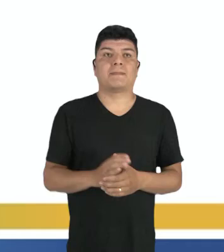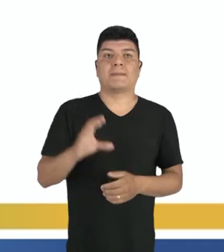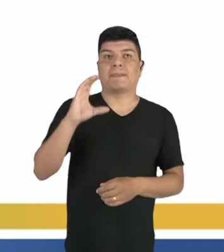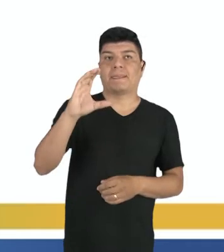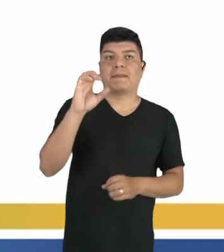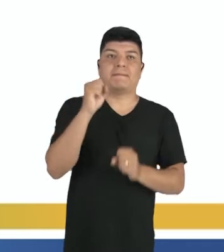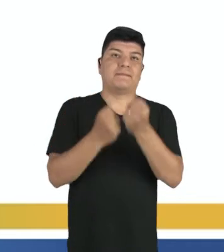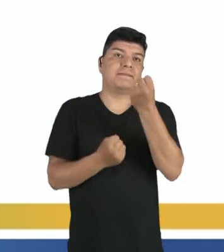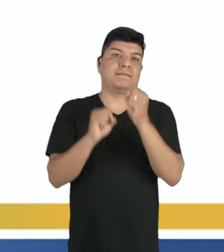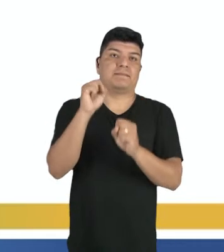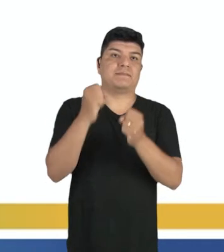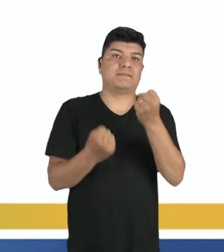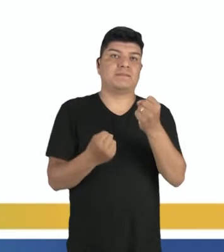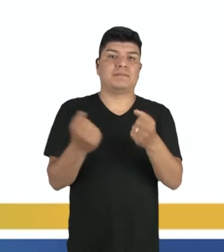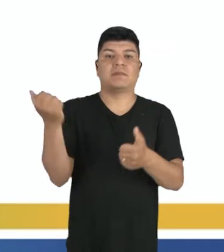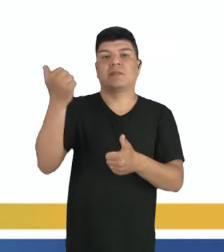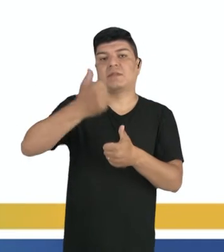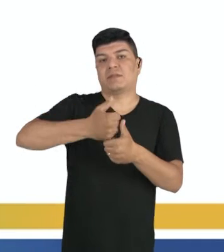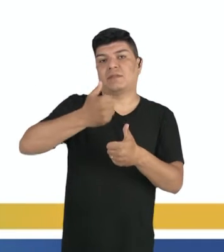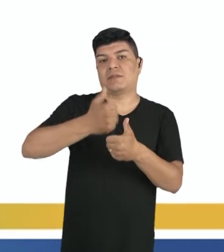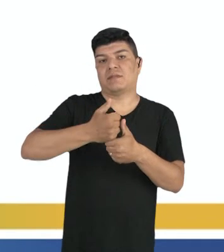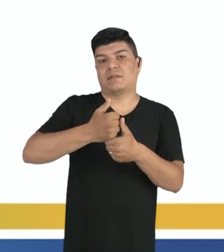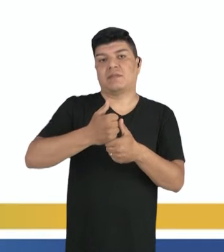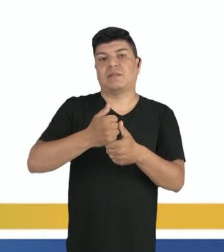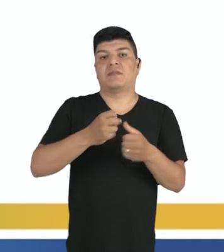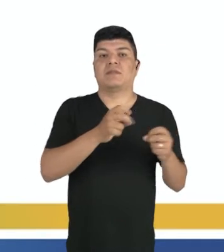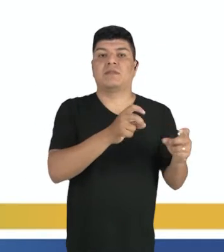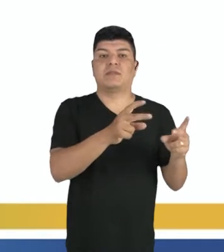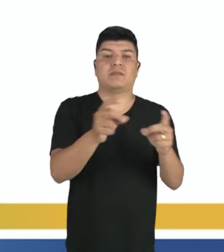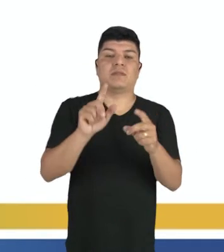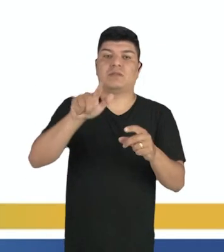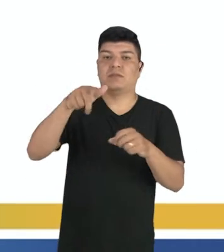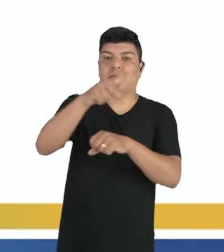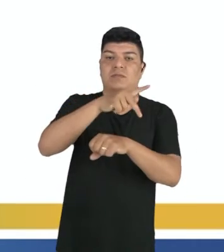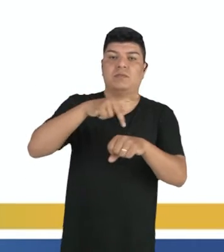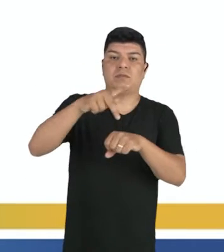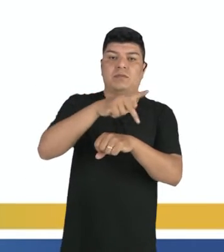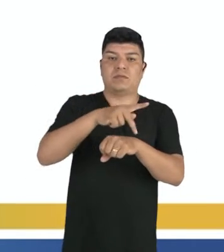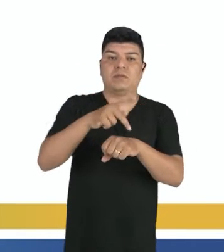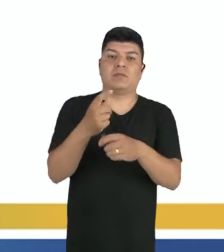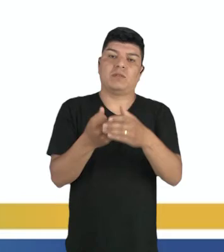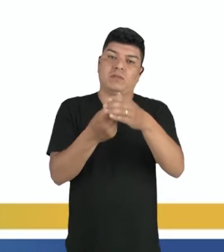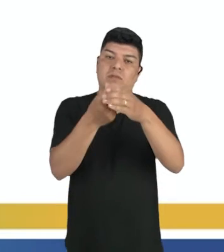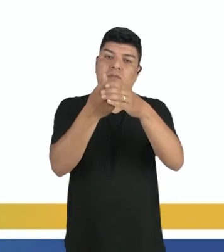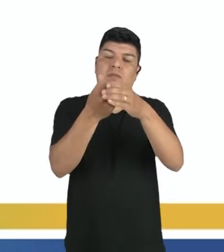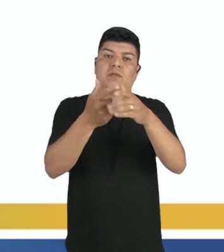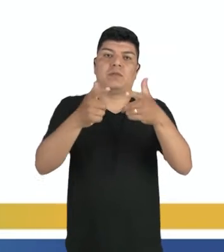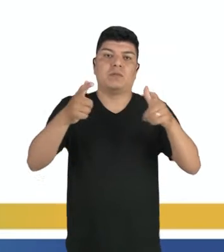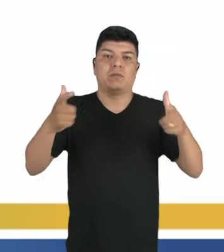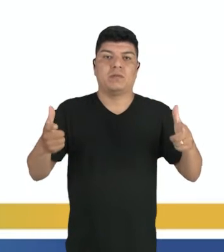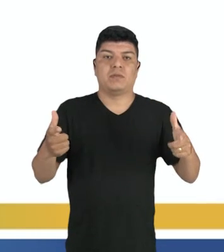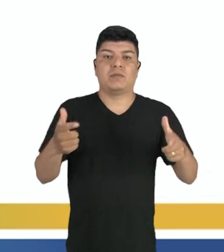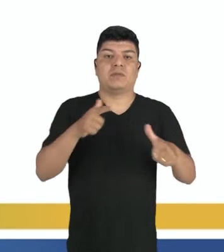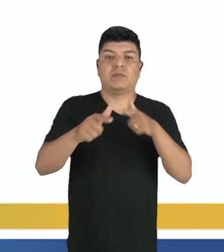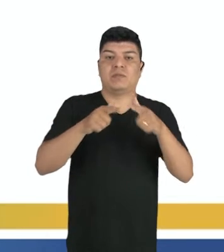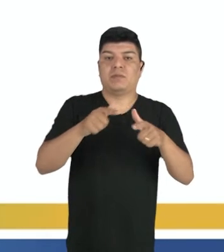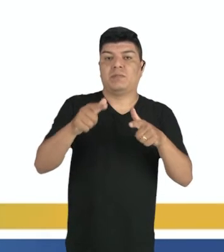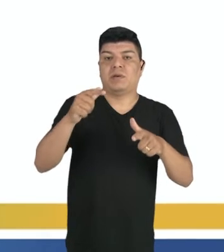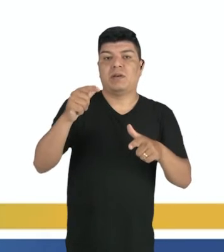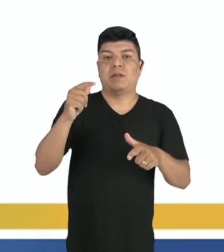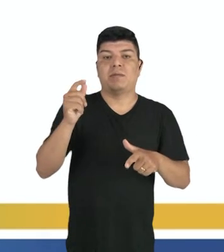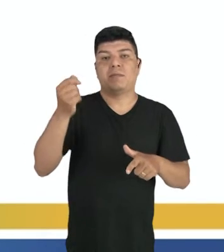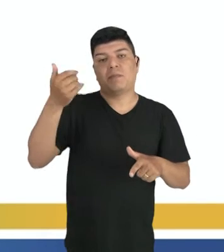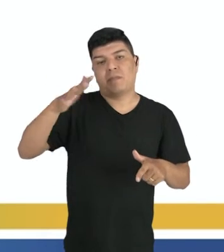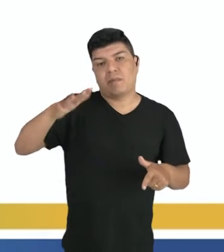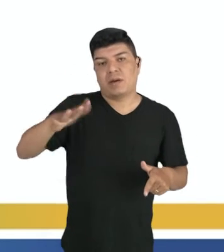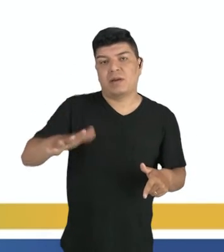A industrialização como substituição de importações com capital estatal abundante e mão de obra barata acontece no